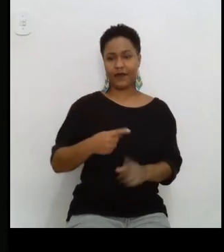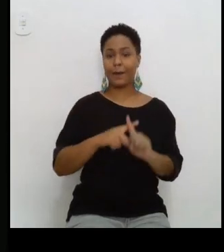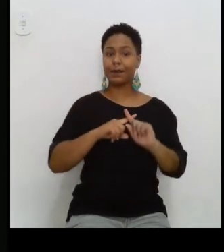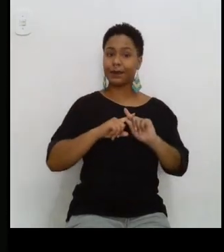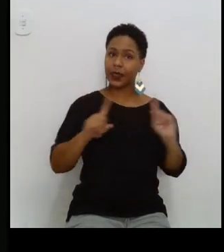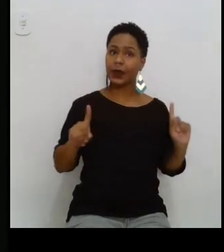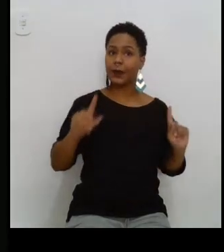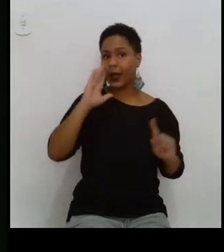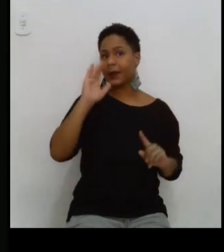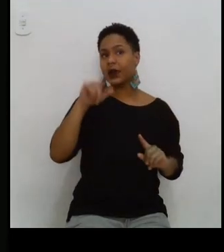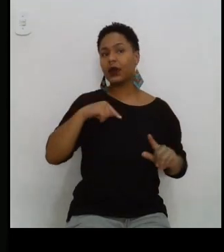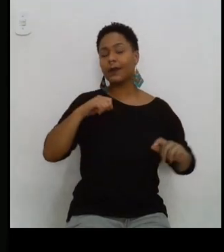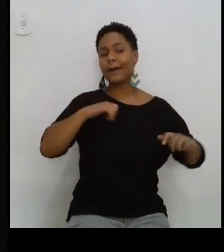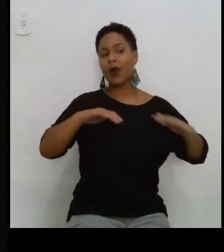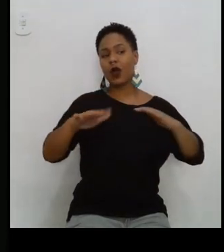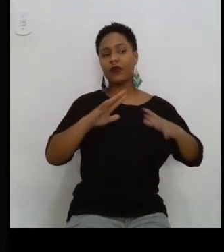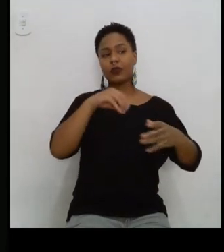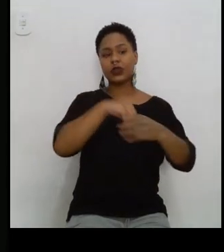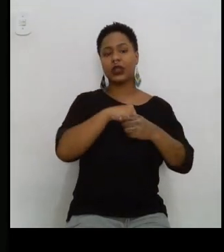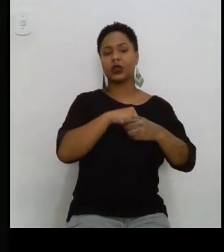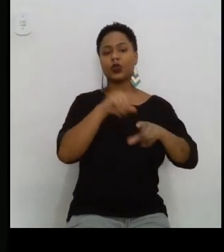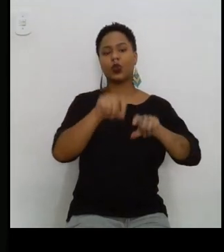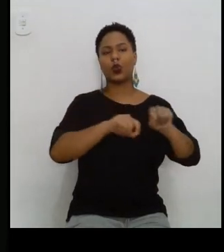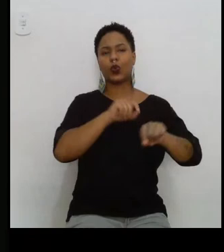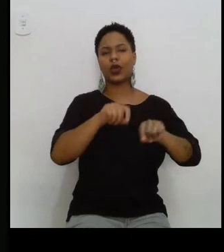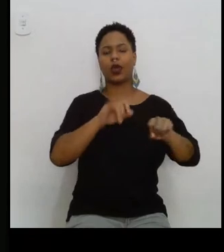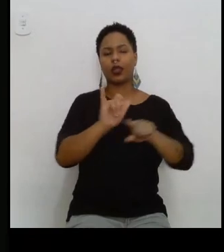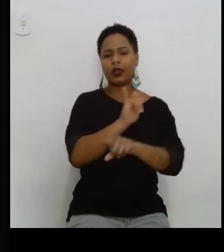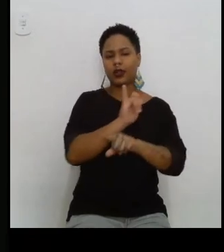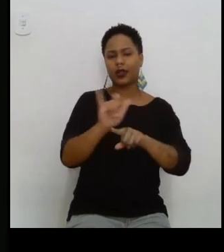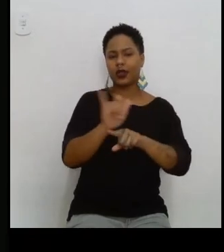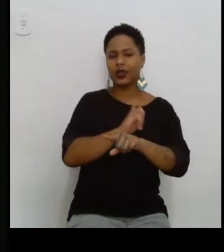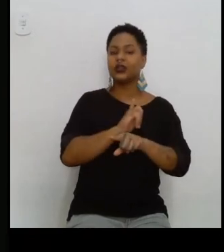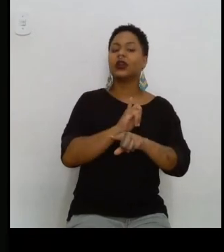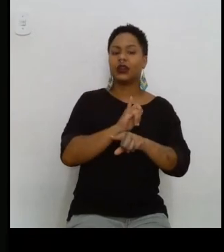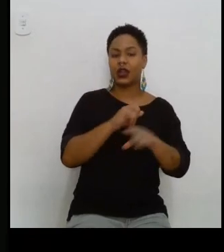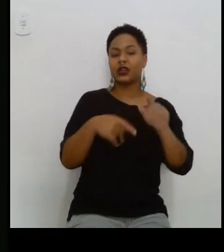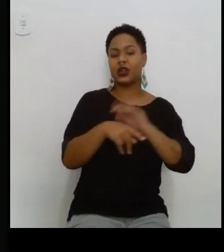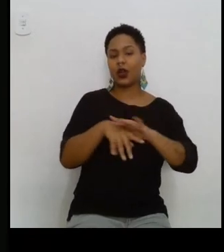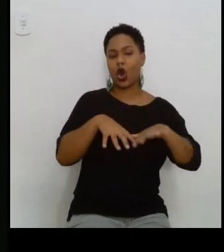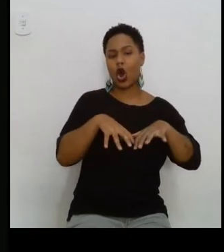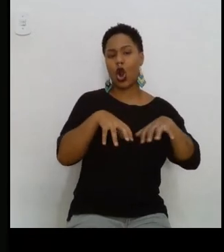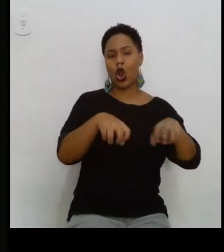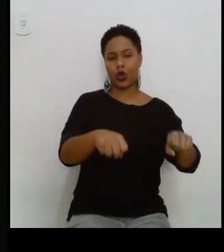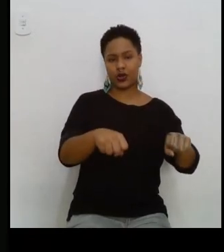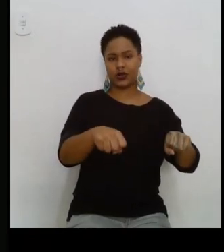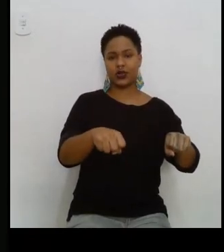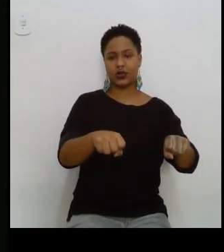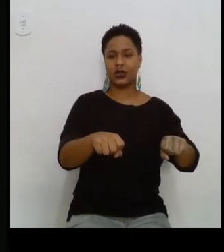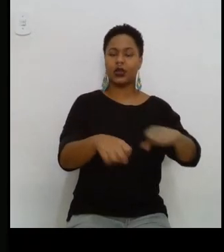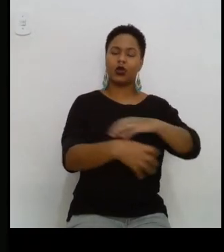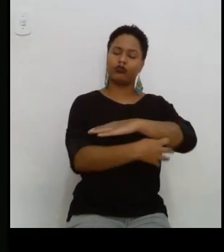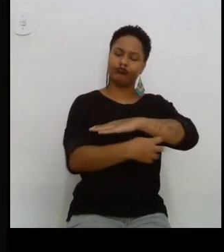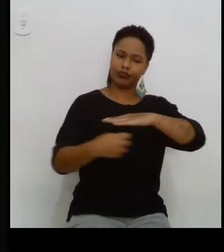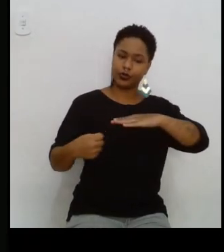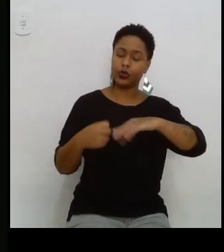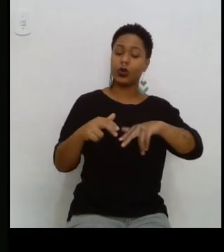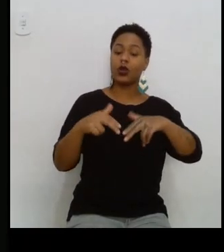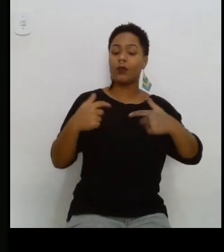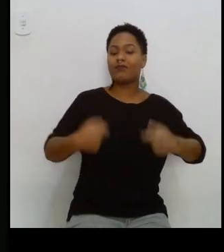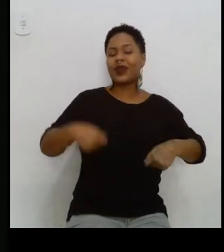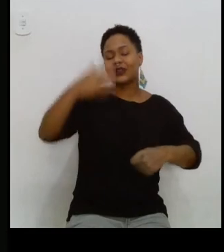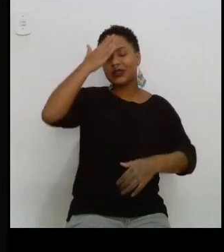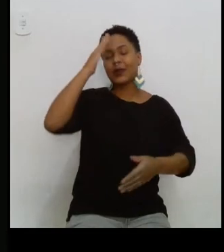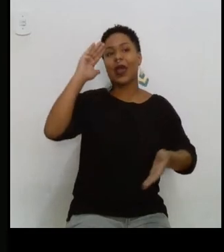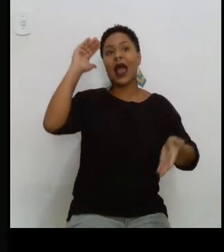são movimentos que estão dentro do jogo Colonial né as identidades são criações da colonização então é preciso também saber até que ponto isso